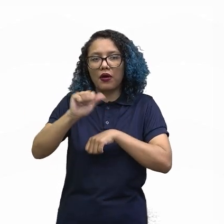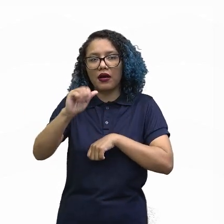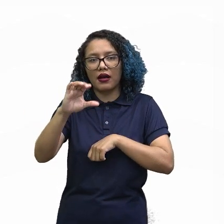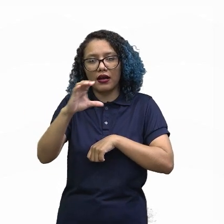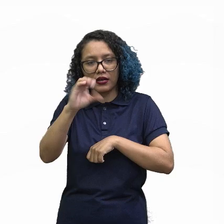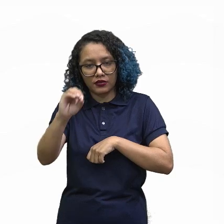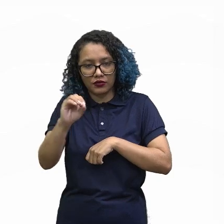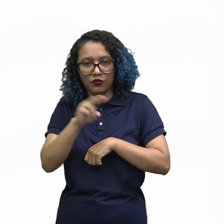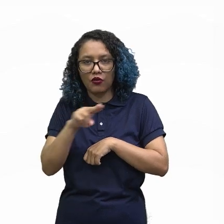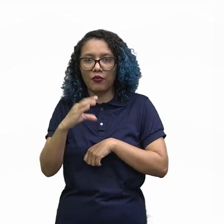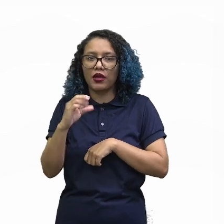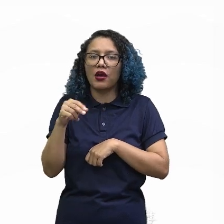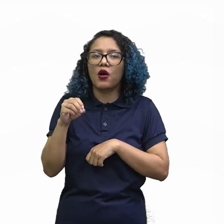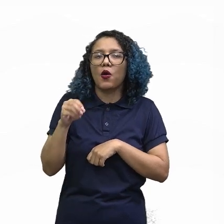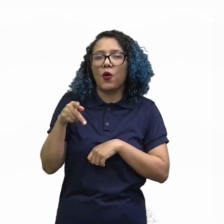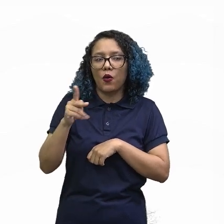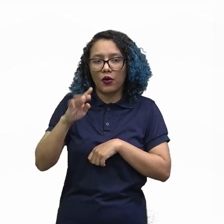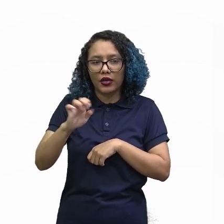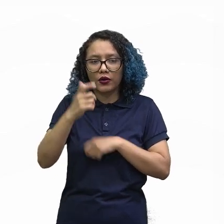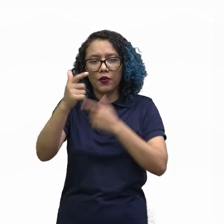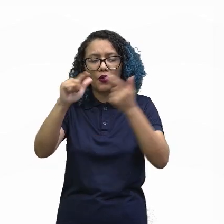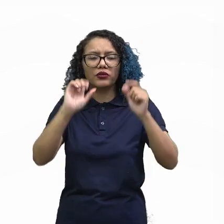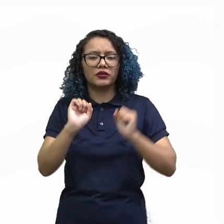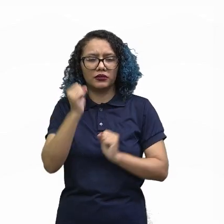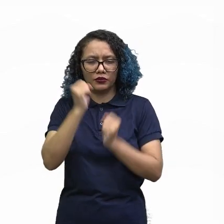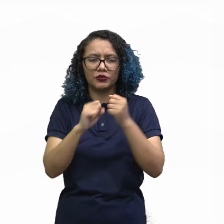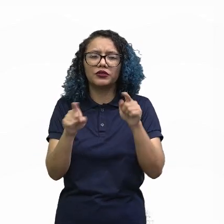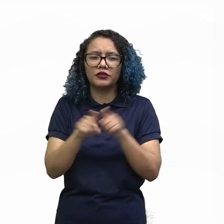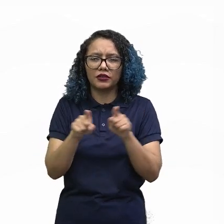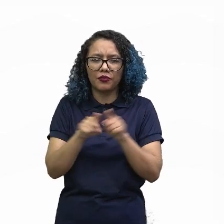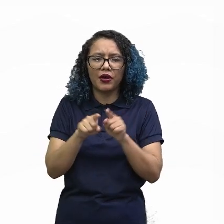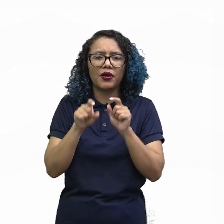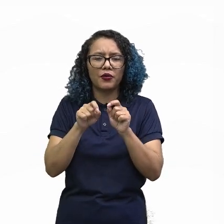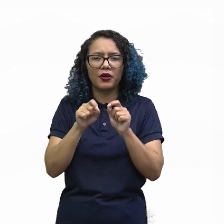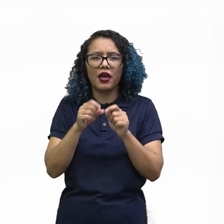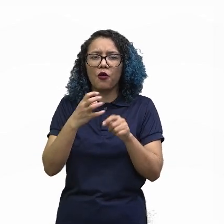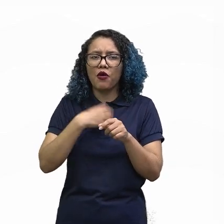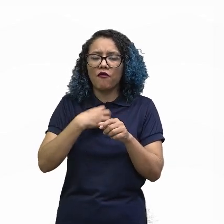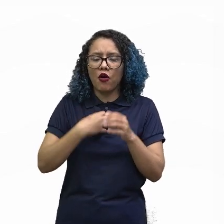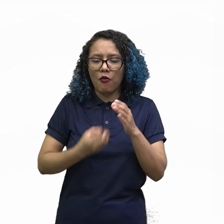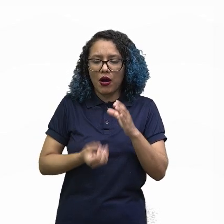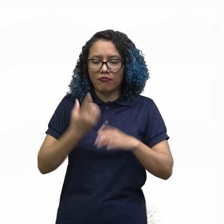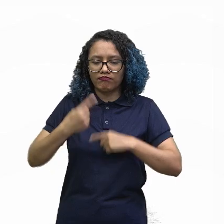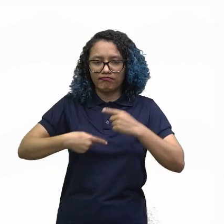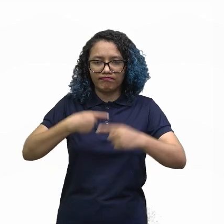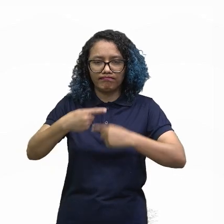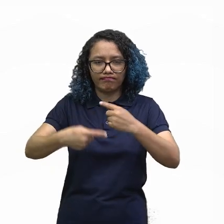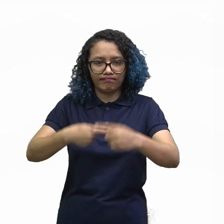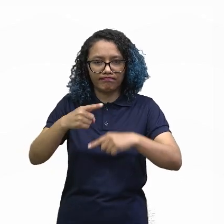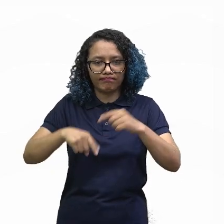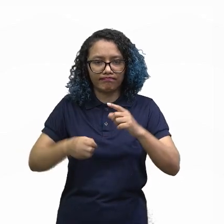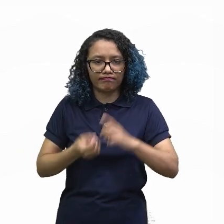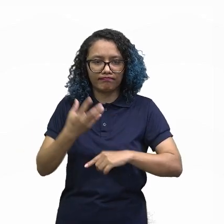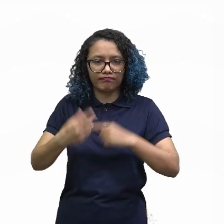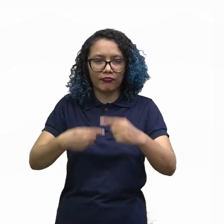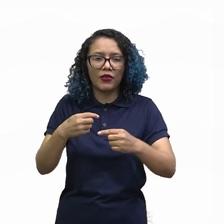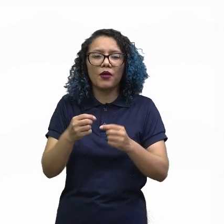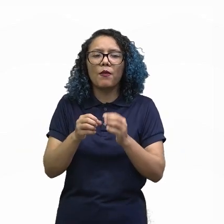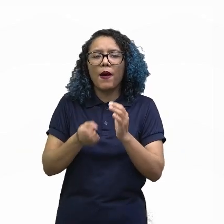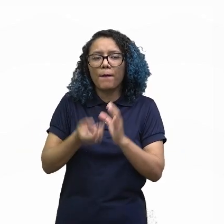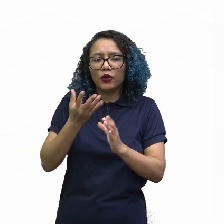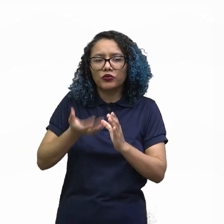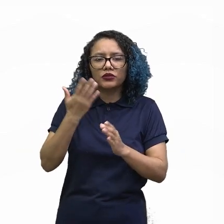coque. Outras indústrias, matéria-prima para a produção de diversos produtos, como